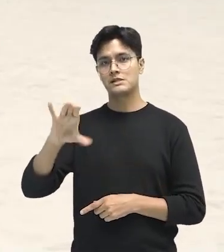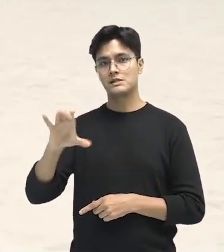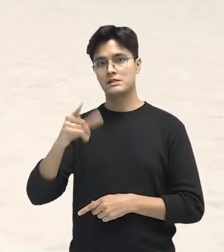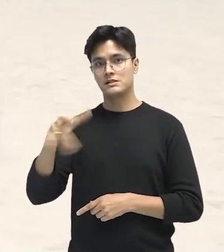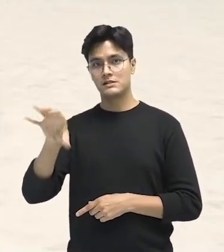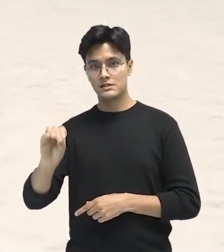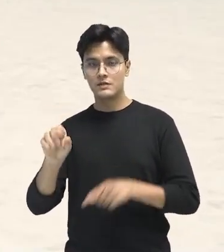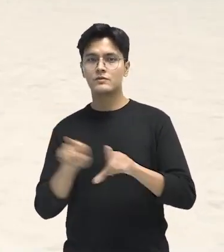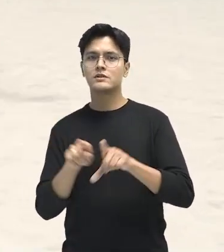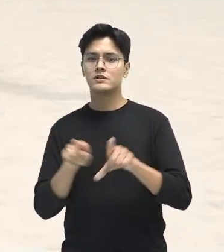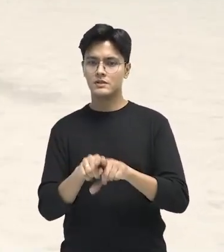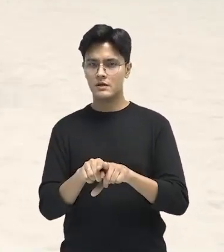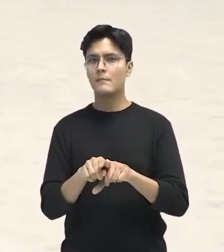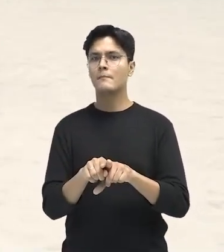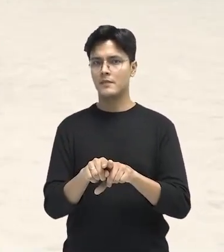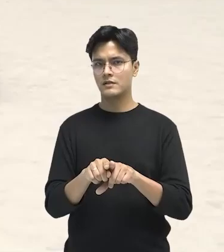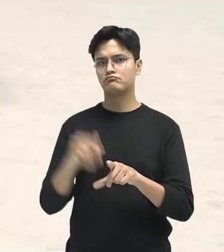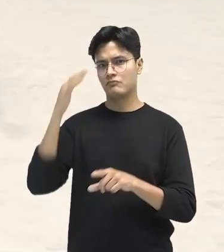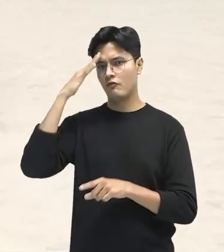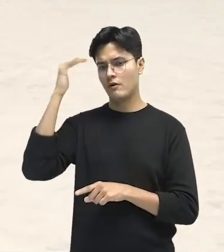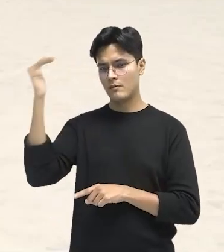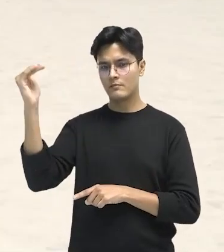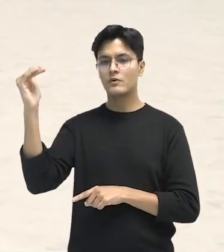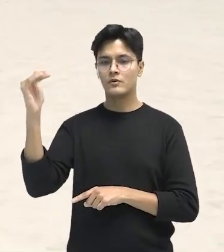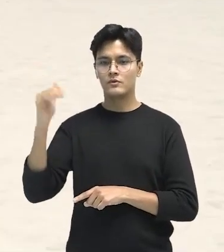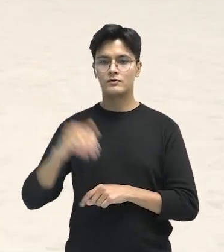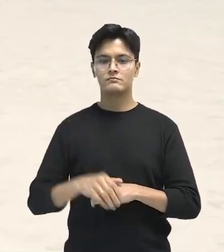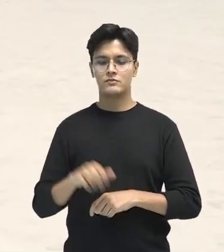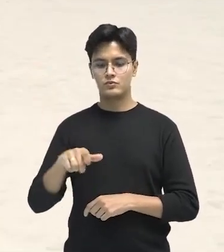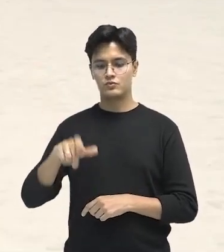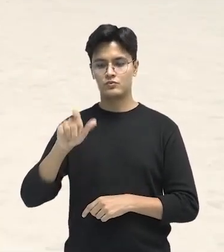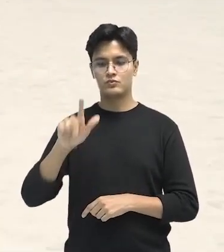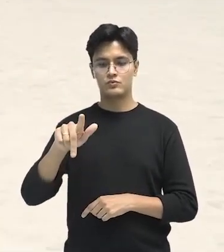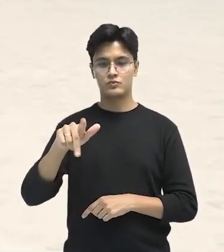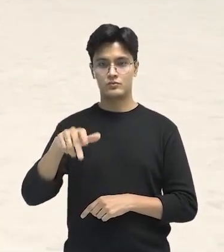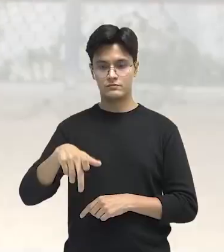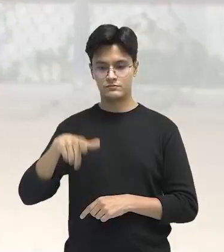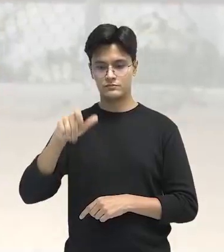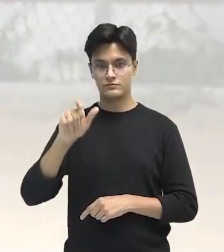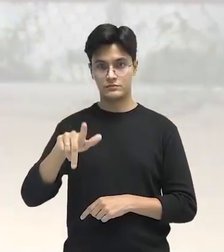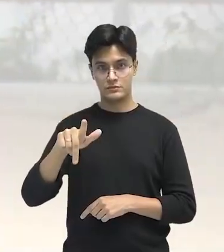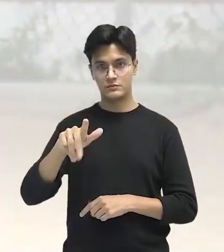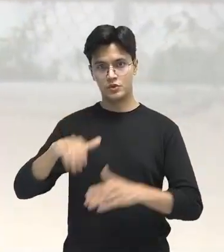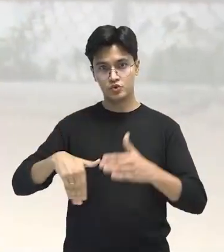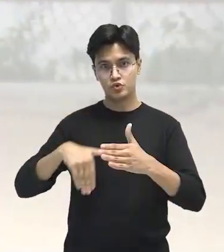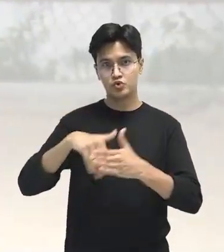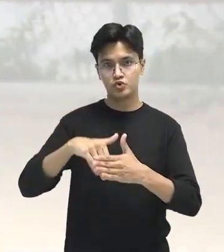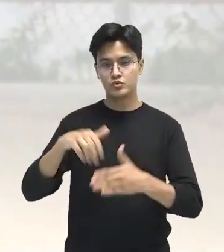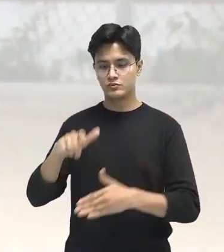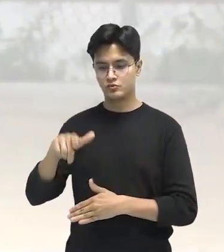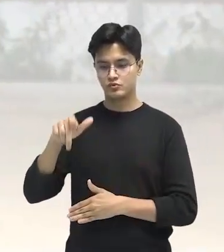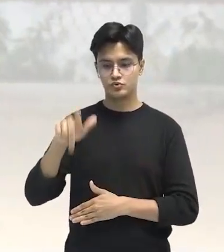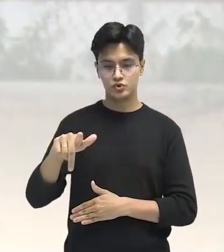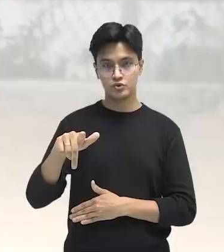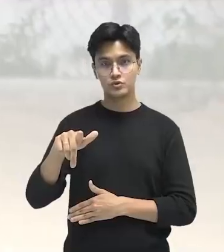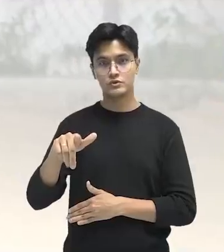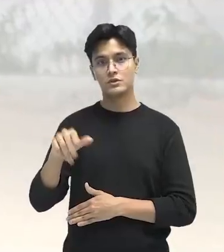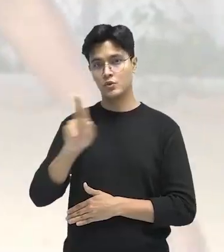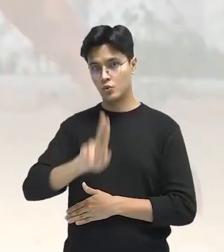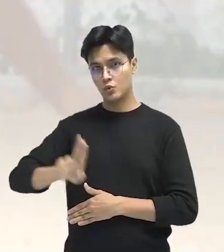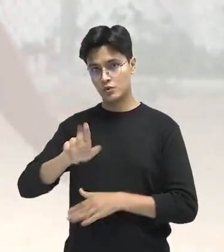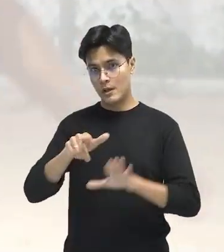também é um golpe muito conhecido. É o chute frontal, no qual se atinge o adversário com a sola do